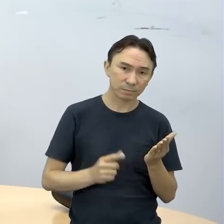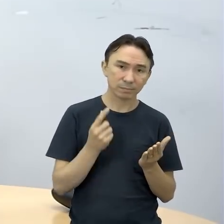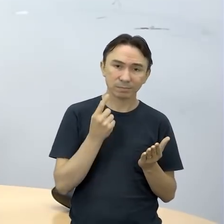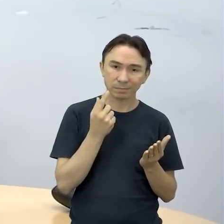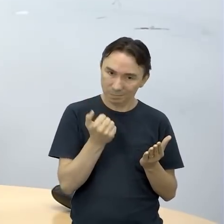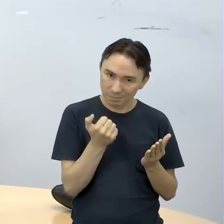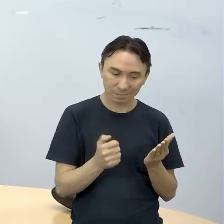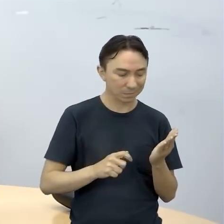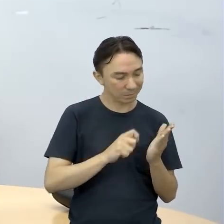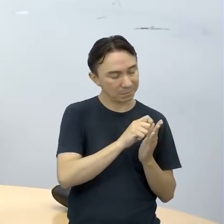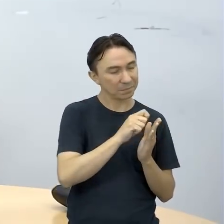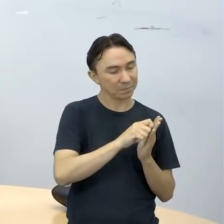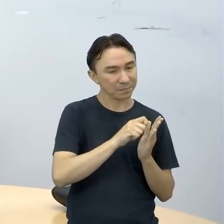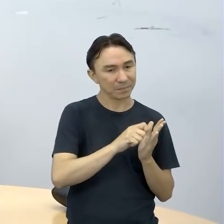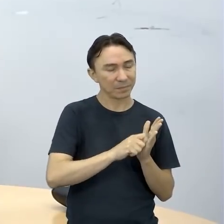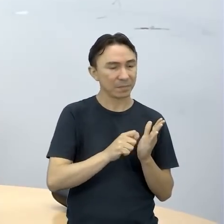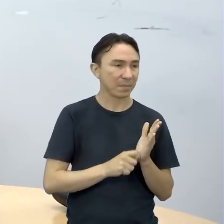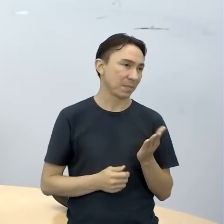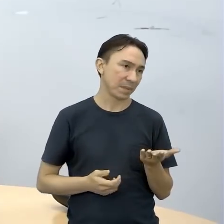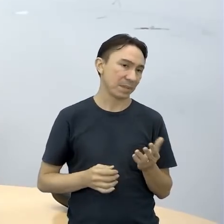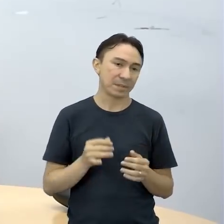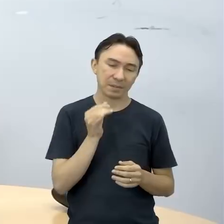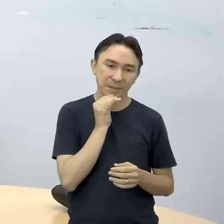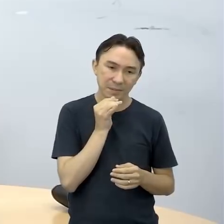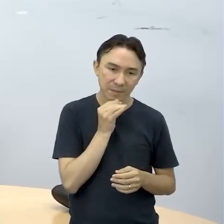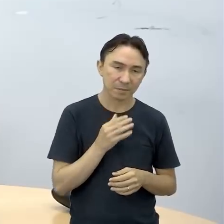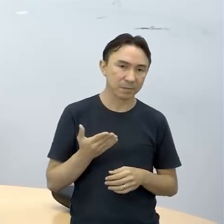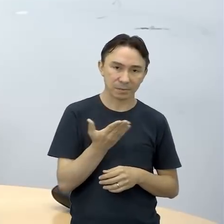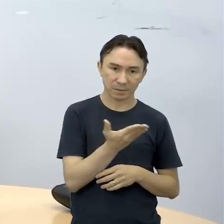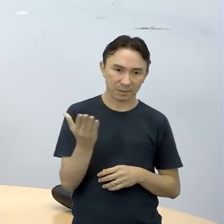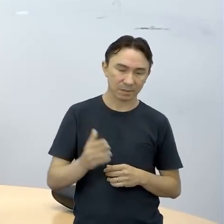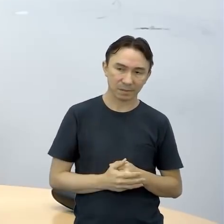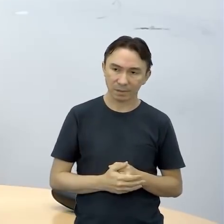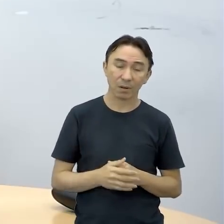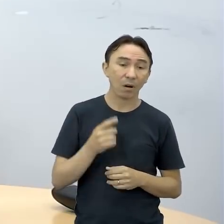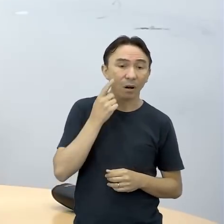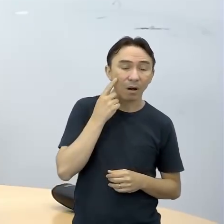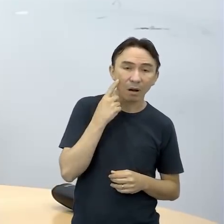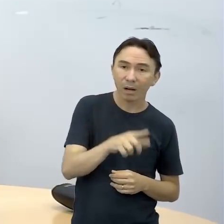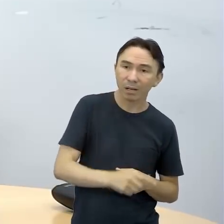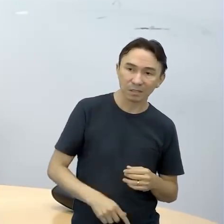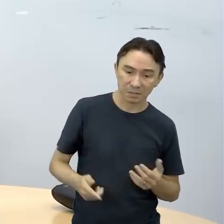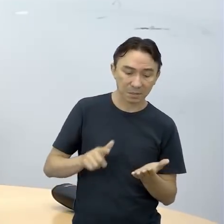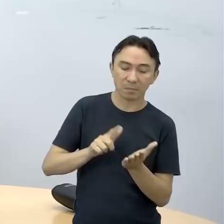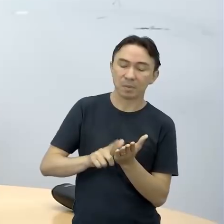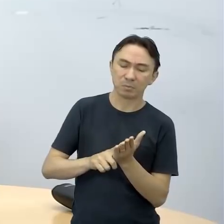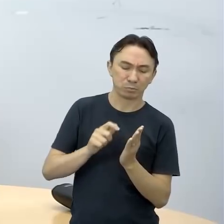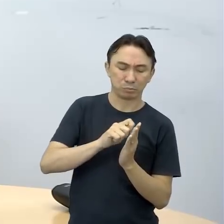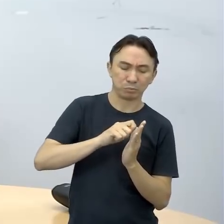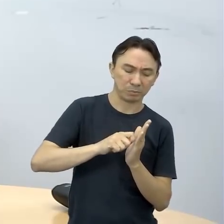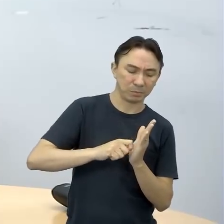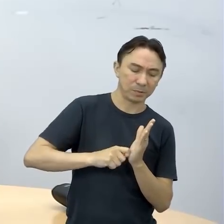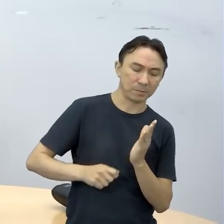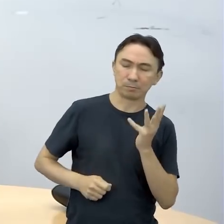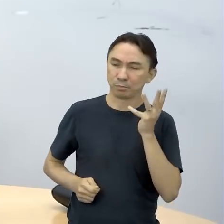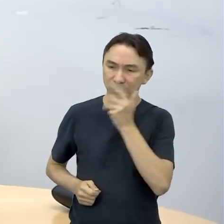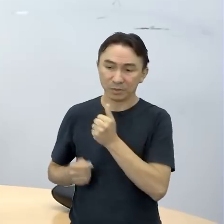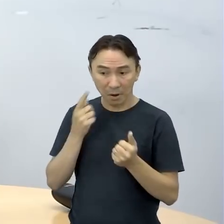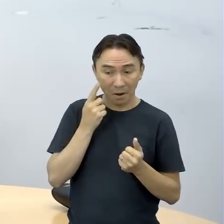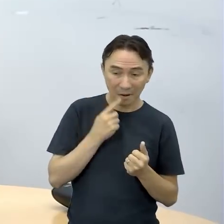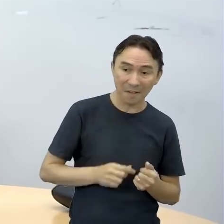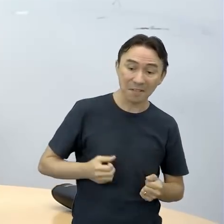avaliação. Claro, você não precisa dizer que você vai dar uma nota específica para um diário de bordo todo bonitinho, não é isso.